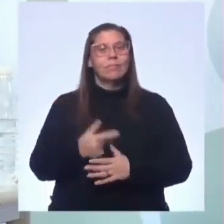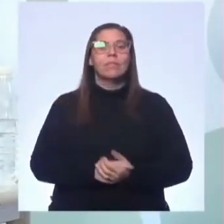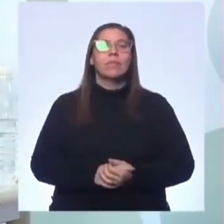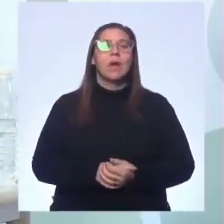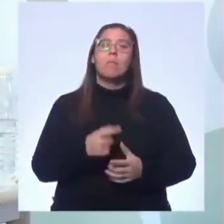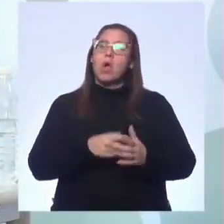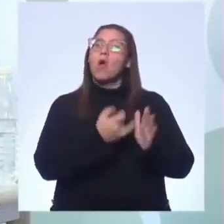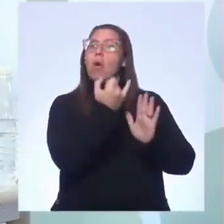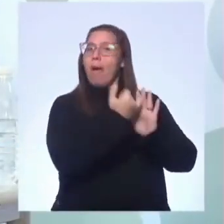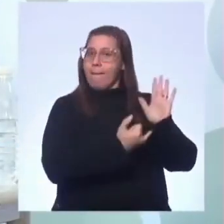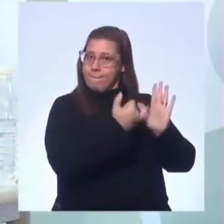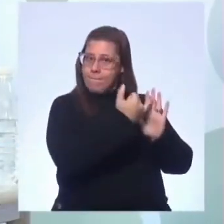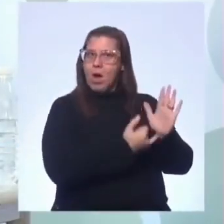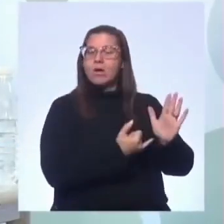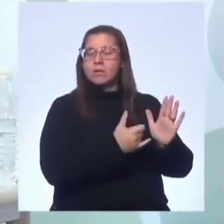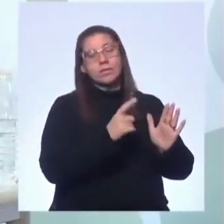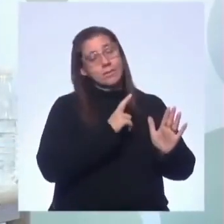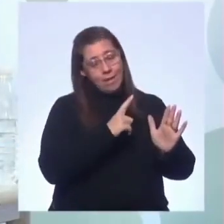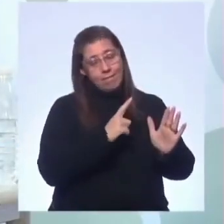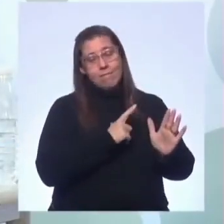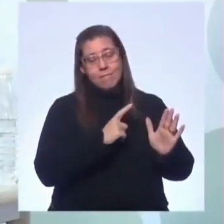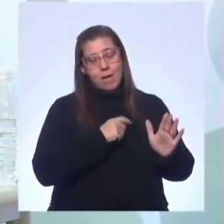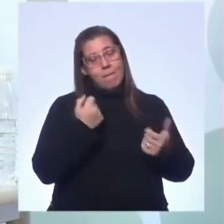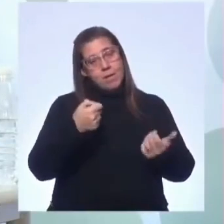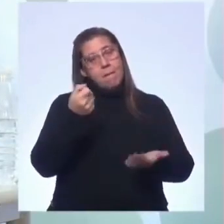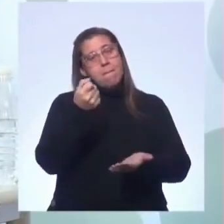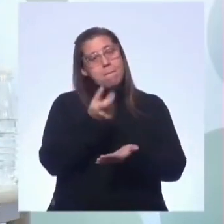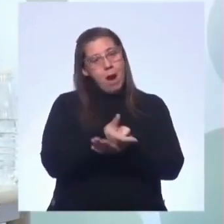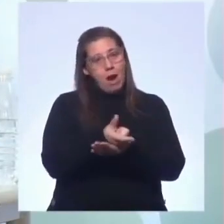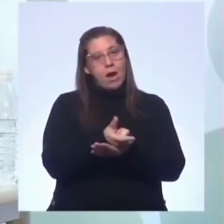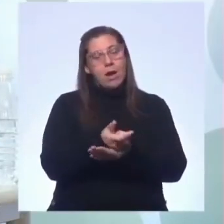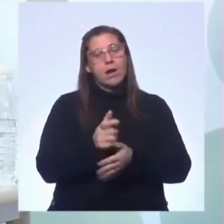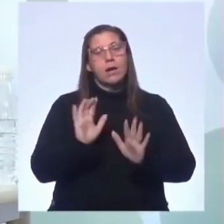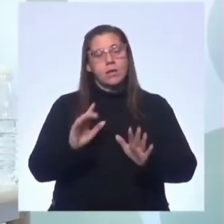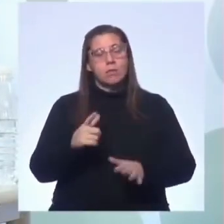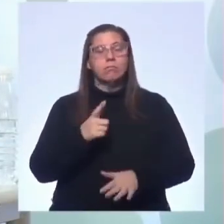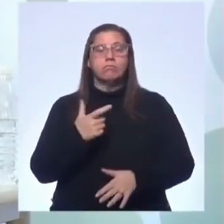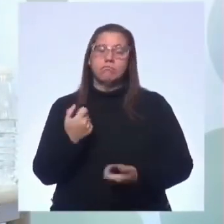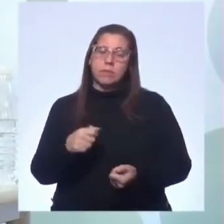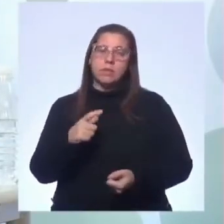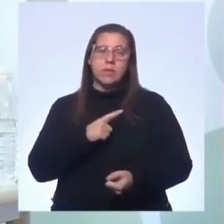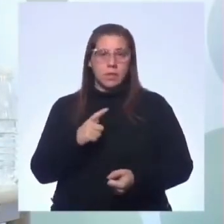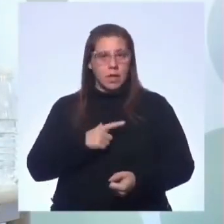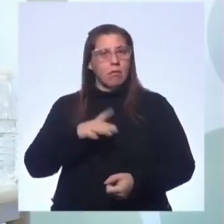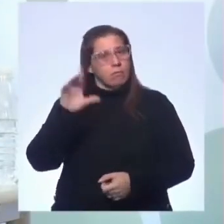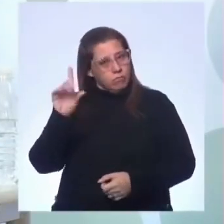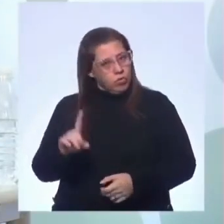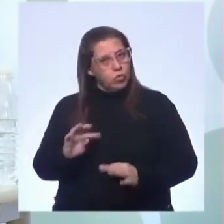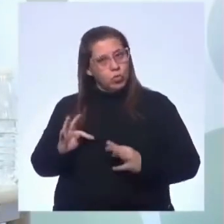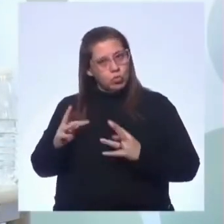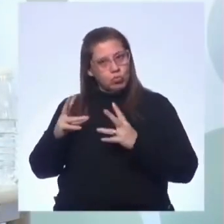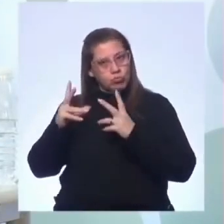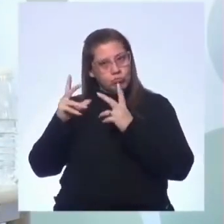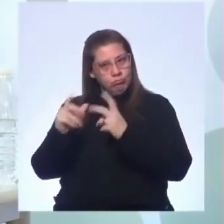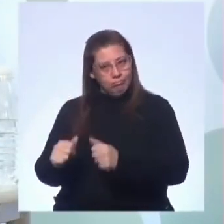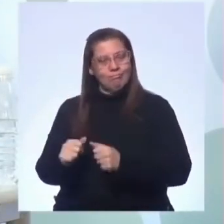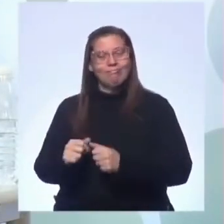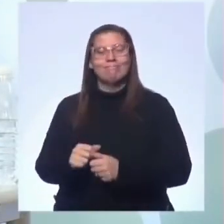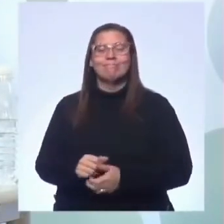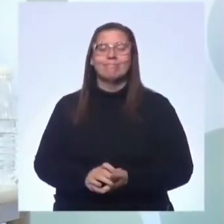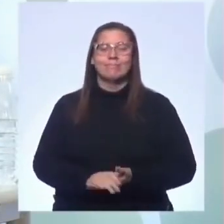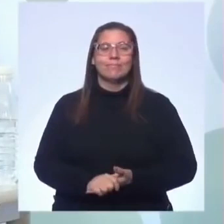de impostos é para isso, né? Para a gente ter, né, esse retorno, mesmo que a gente pague aí,